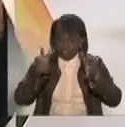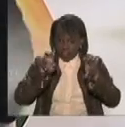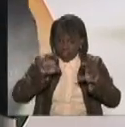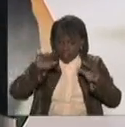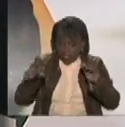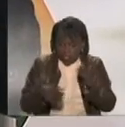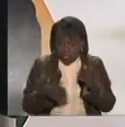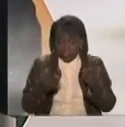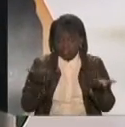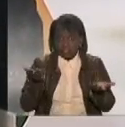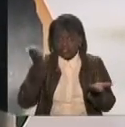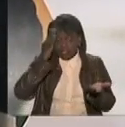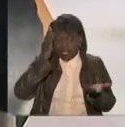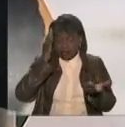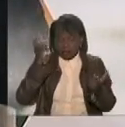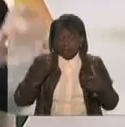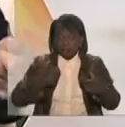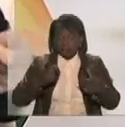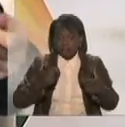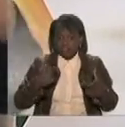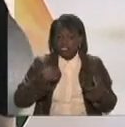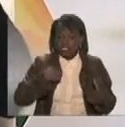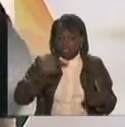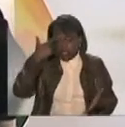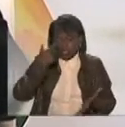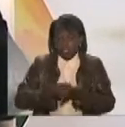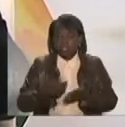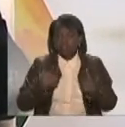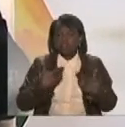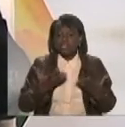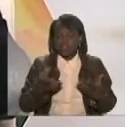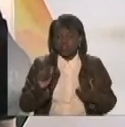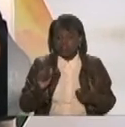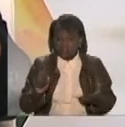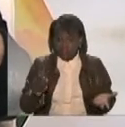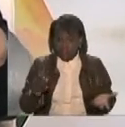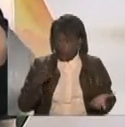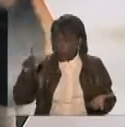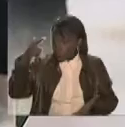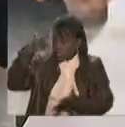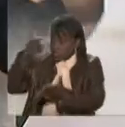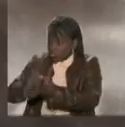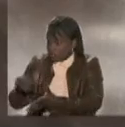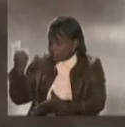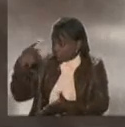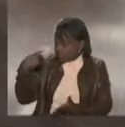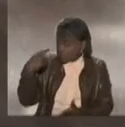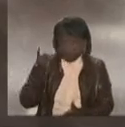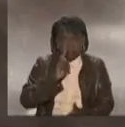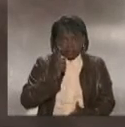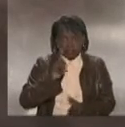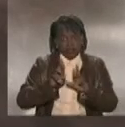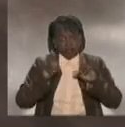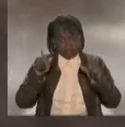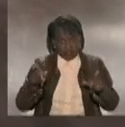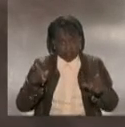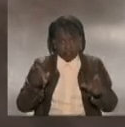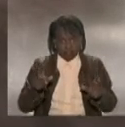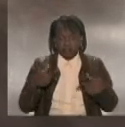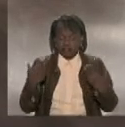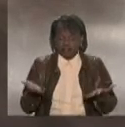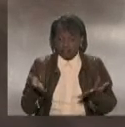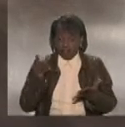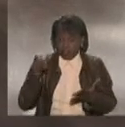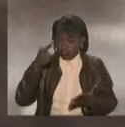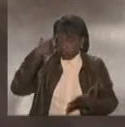e de lugar que eu estou lá, eu decido, né? E não os outros decidem por mim, essa é a diferença.